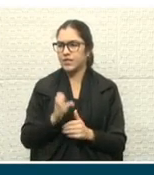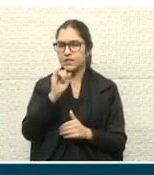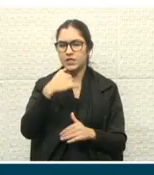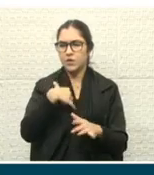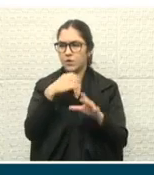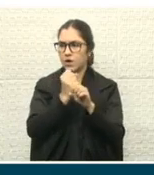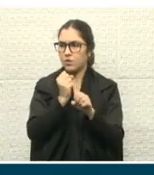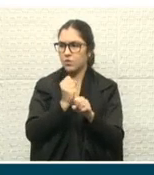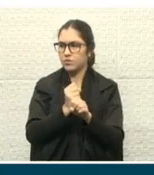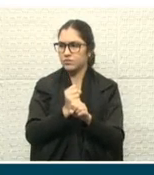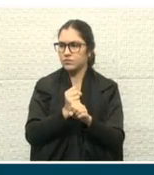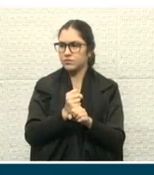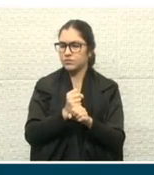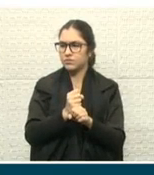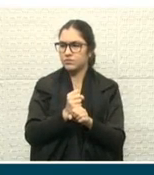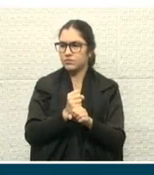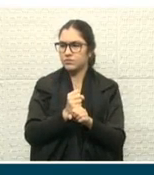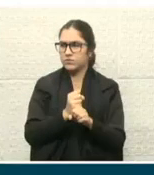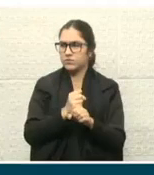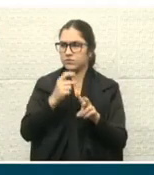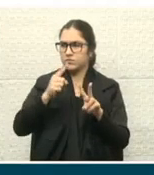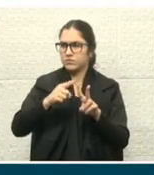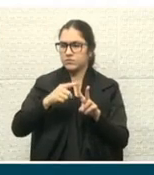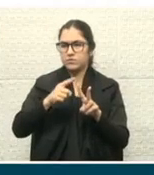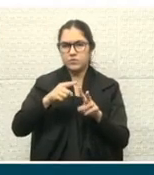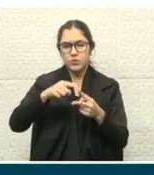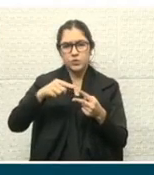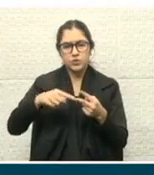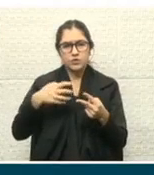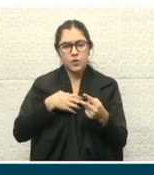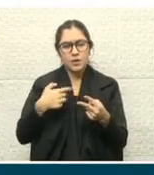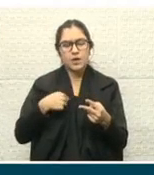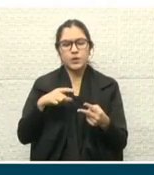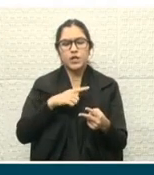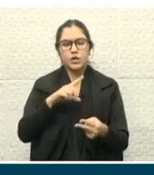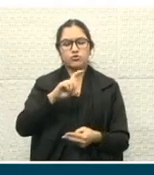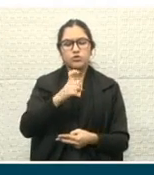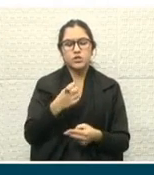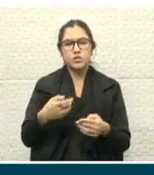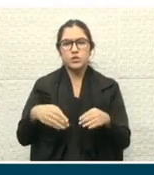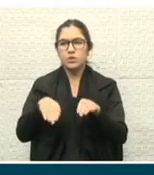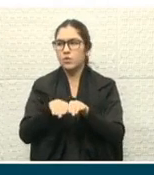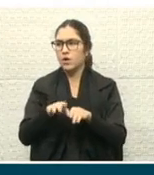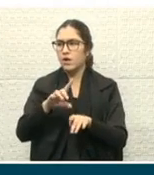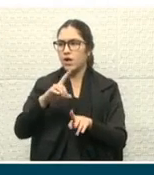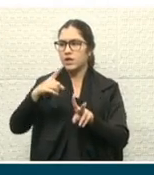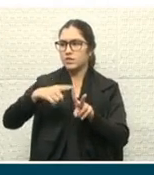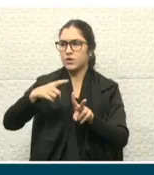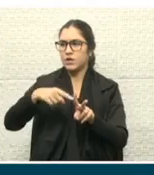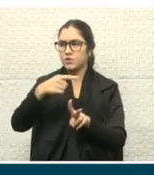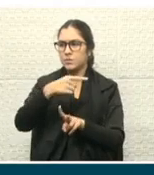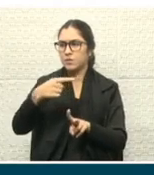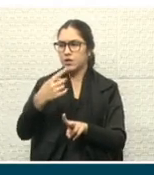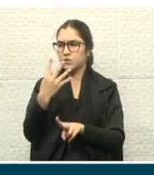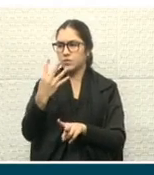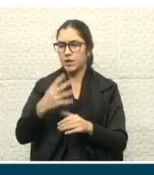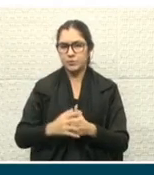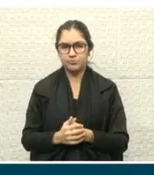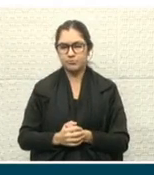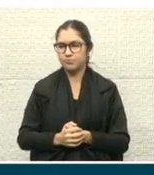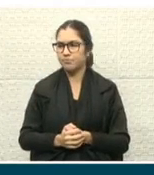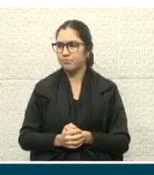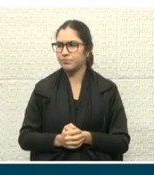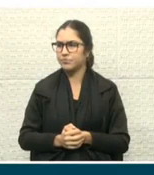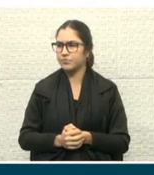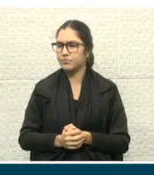calculo a raiz quadrada em ambos os membros, eu vou ter que x é igual a raiz quadrada de menos